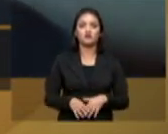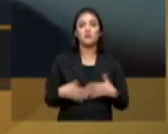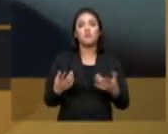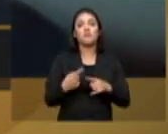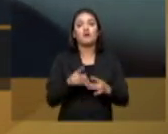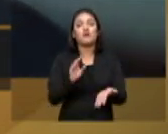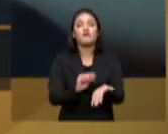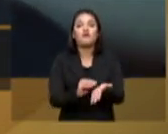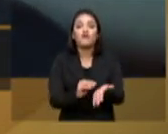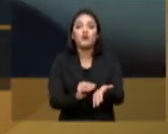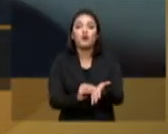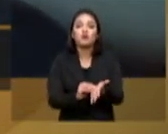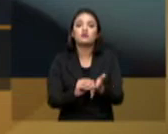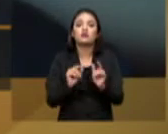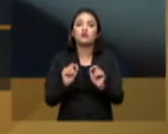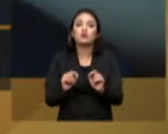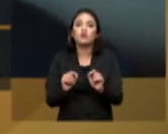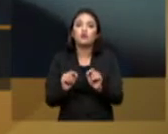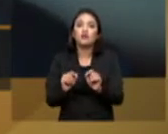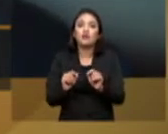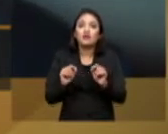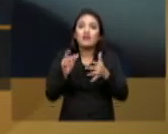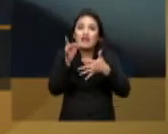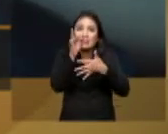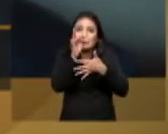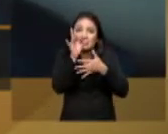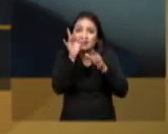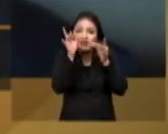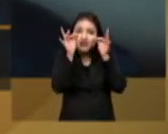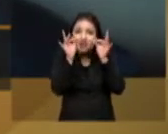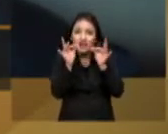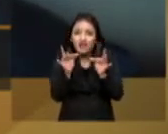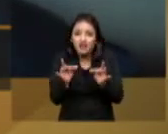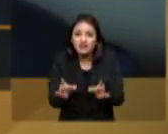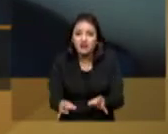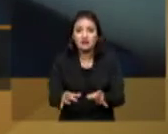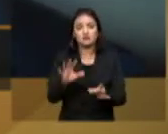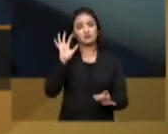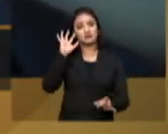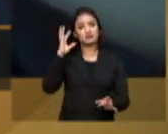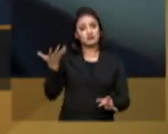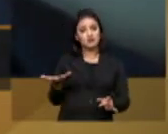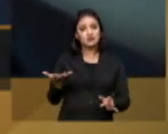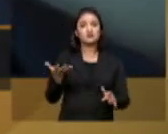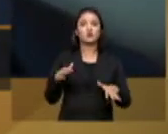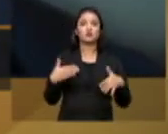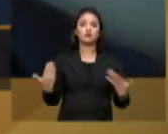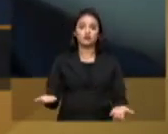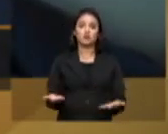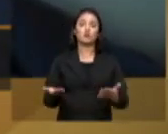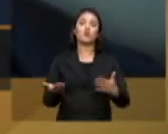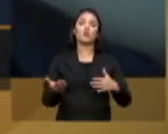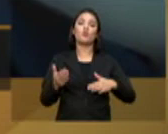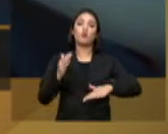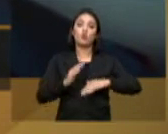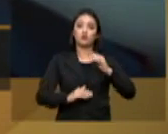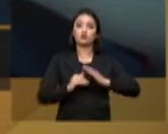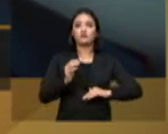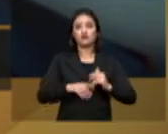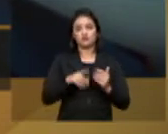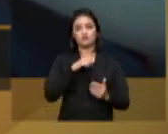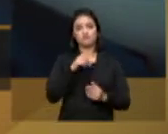e minuciosa definição legal do quê? Das atividades compreendidas no exercício desse